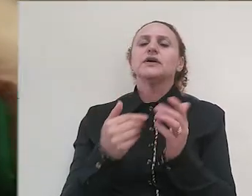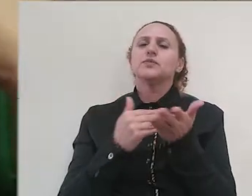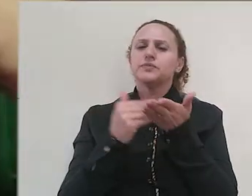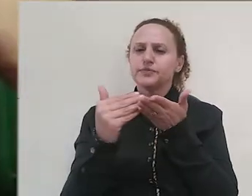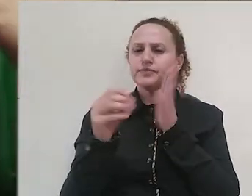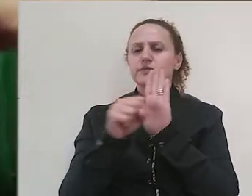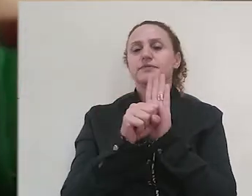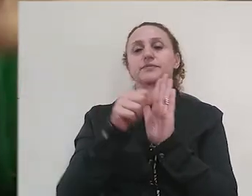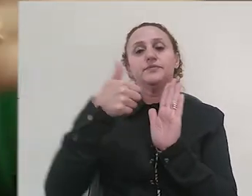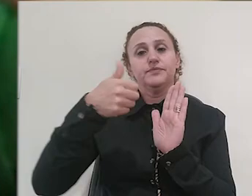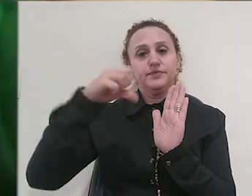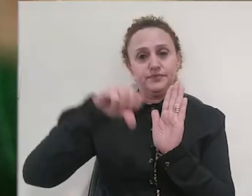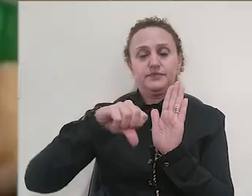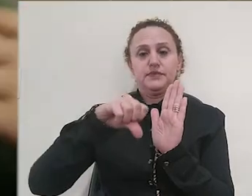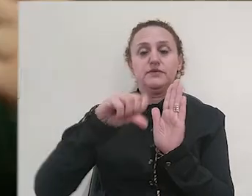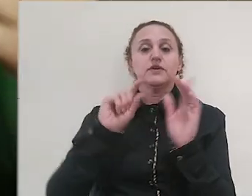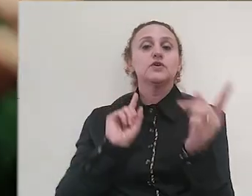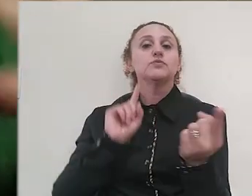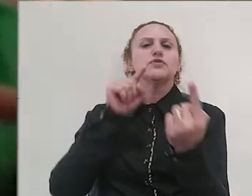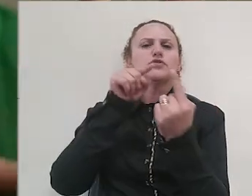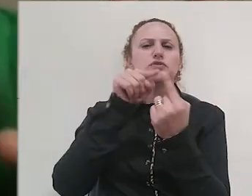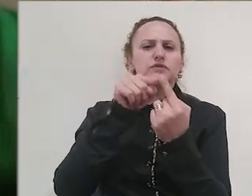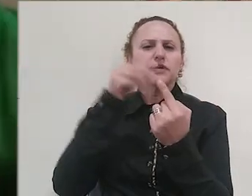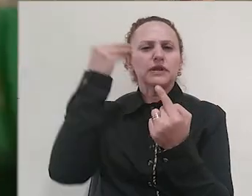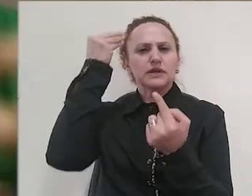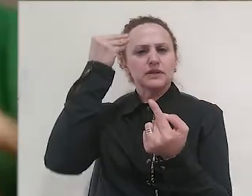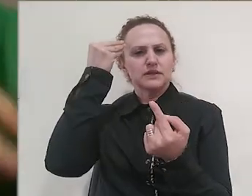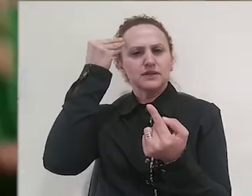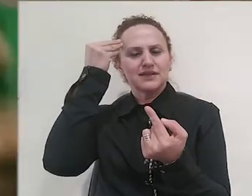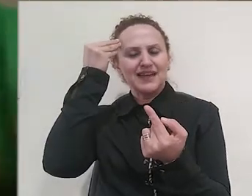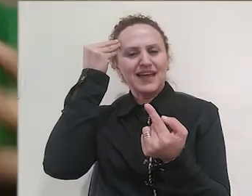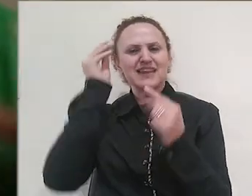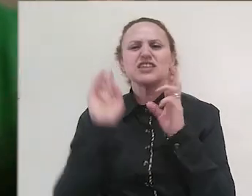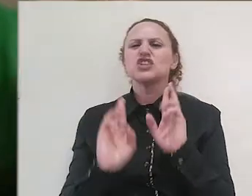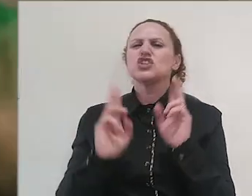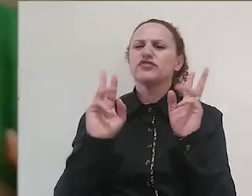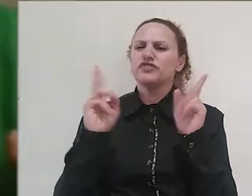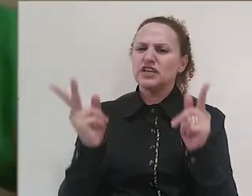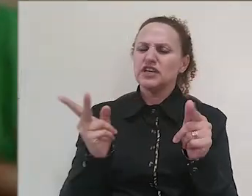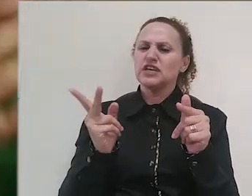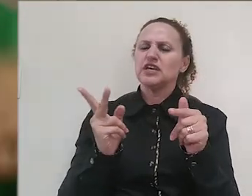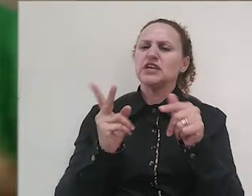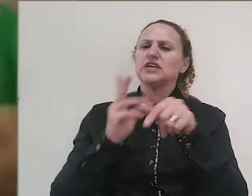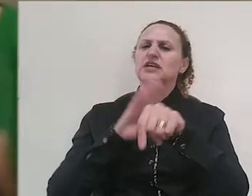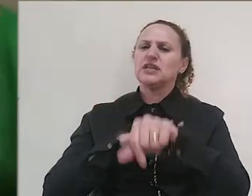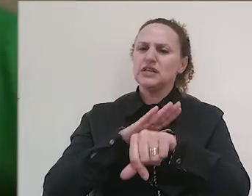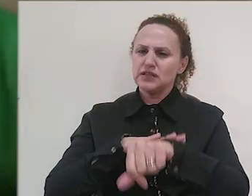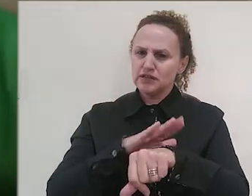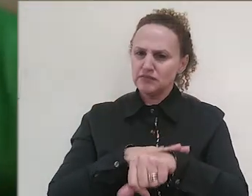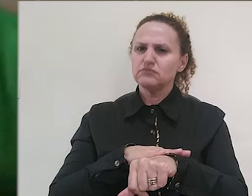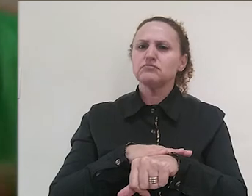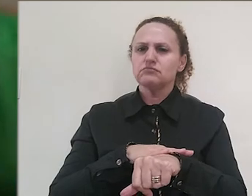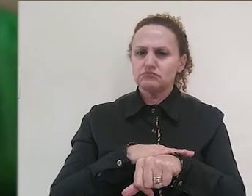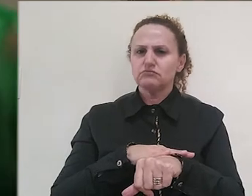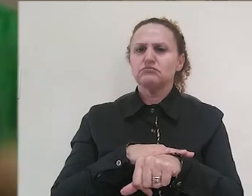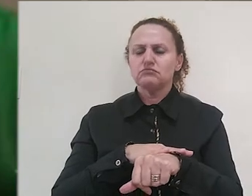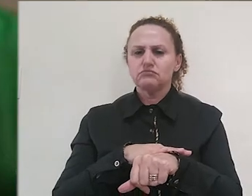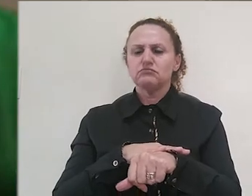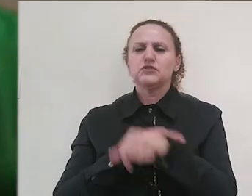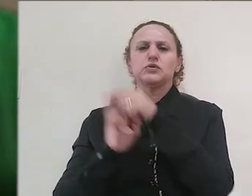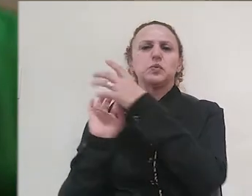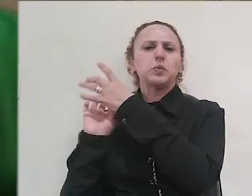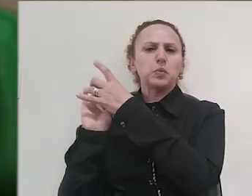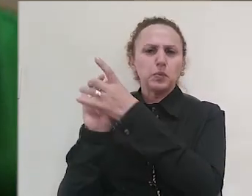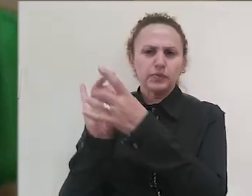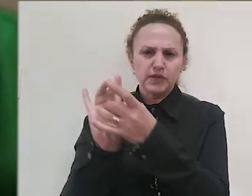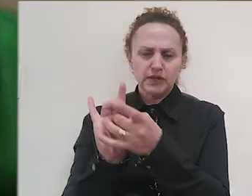XIX e o objetivo era analisar as diferentes nuances de estilo de uma época para outra